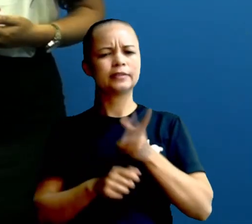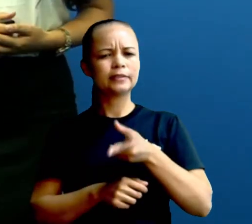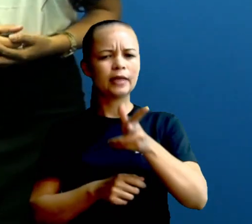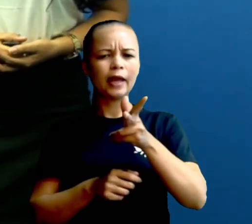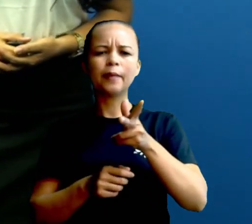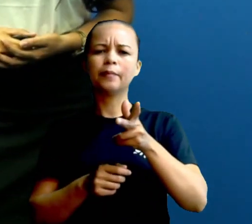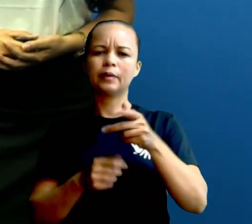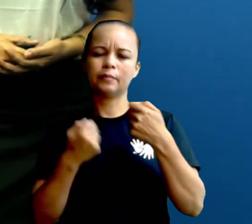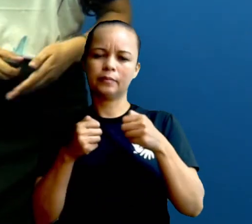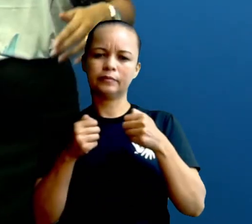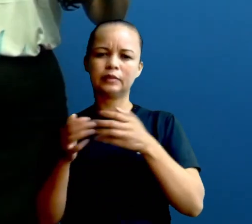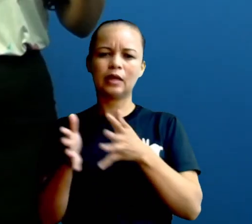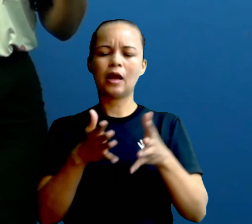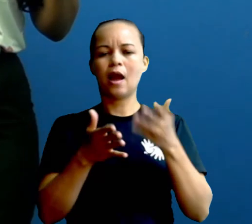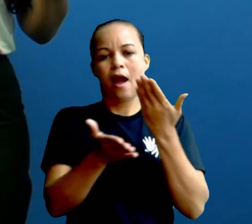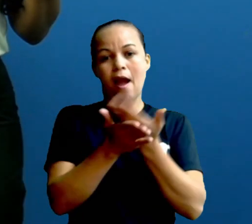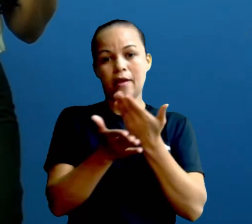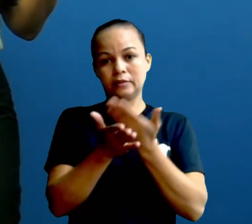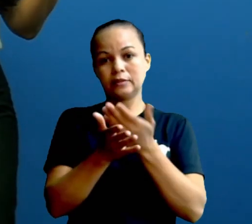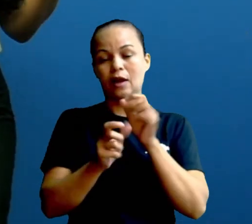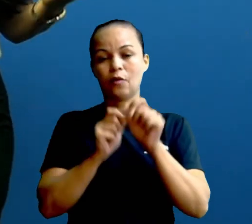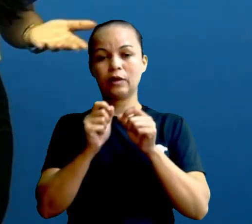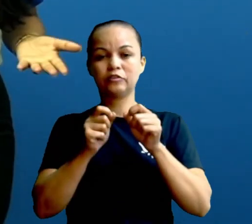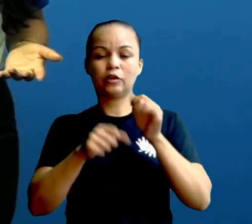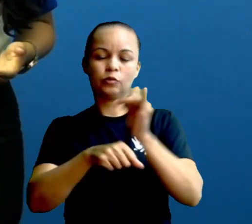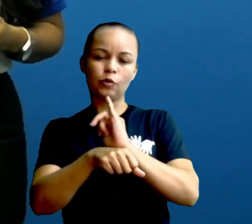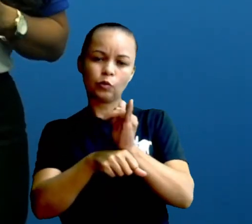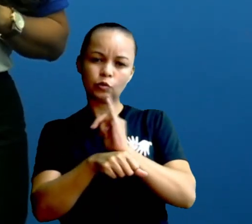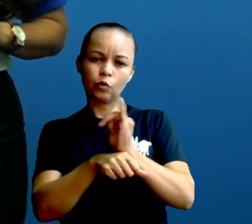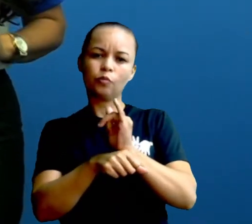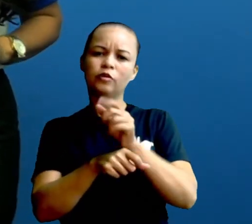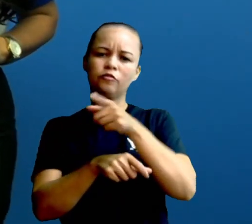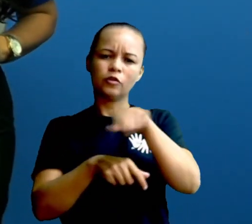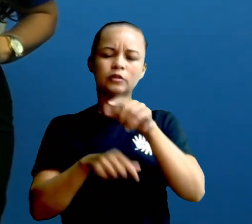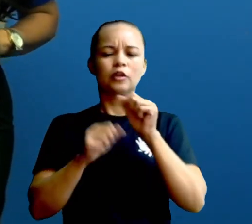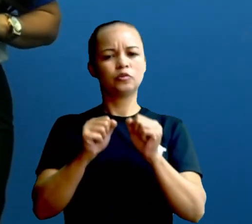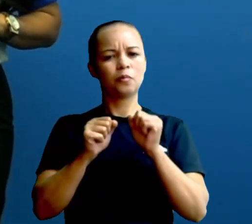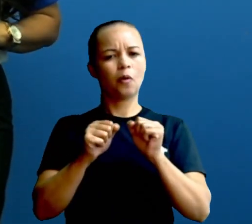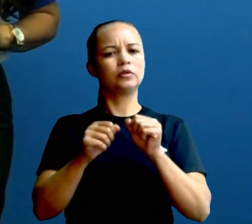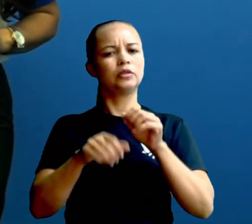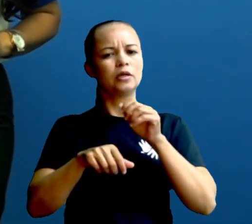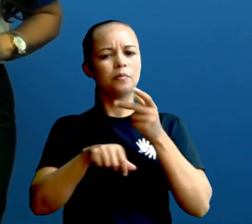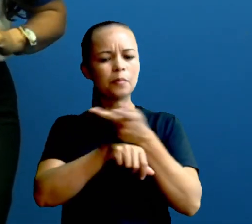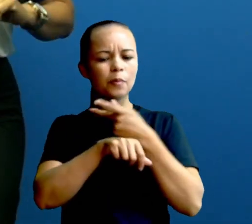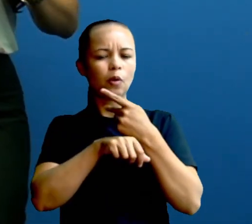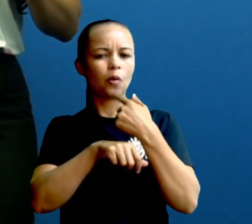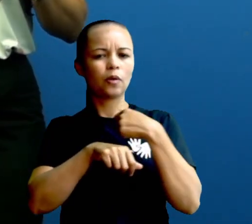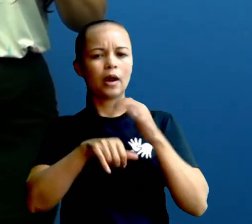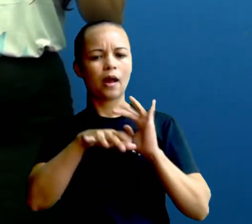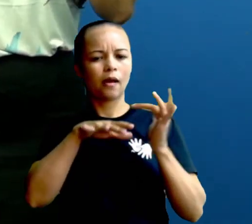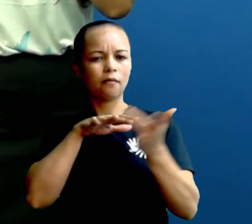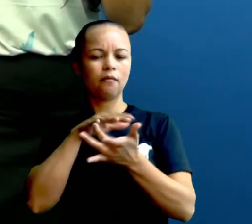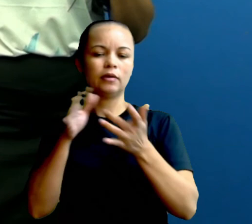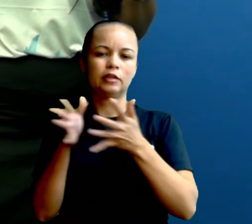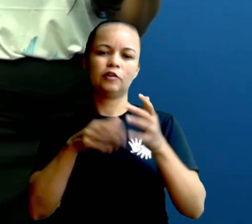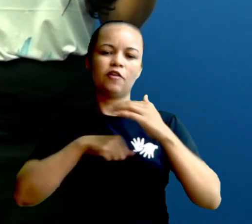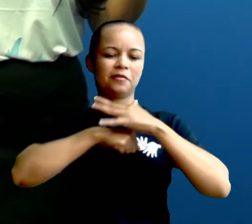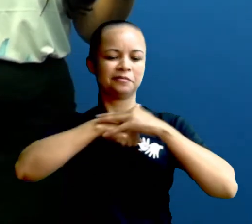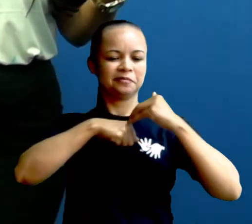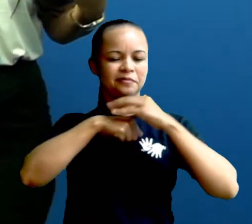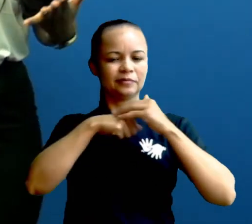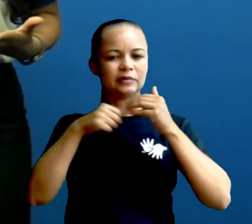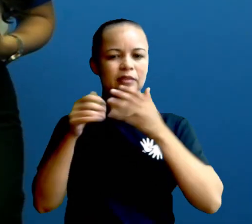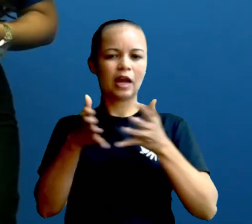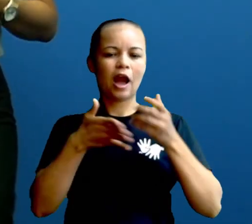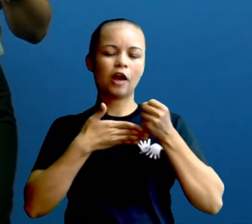sempre contar comigo, certo? As aulas também ficam no YouTube e vocês também podem me procurar nas redes sociais, que eu receberei vocês com